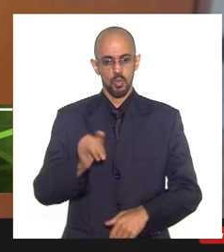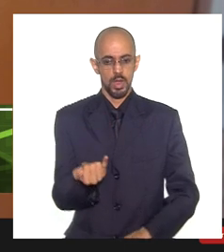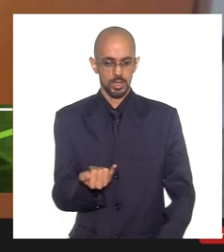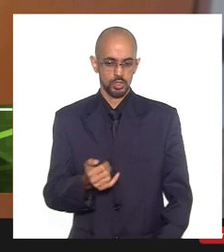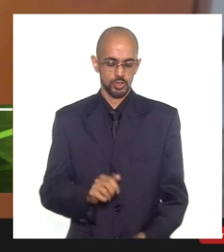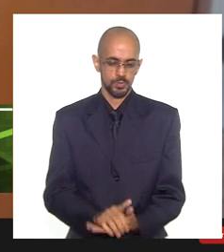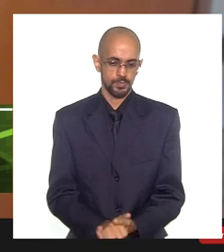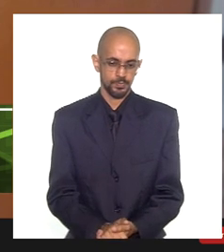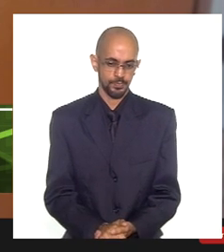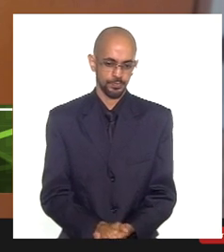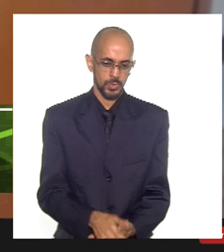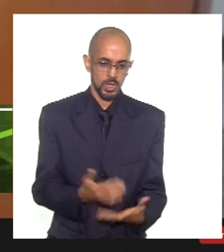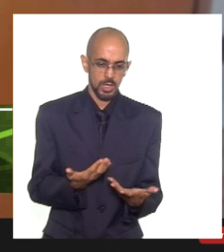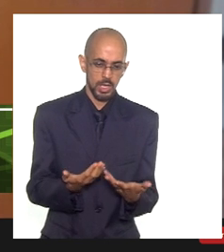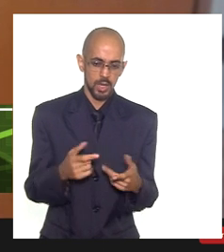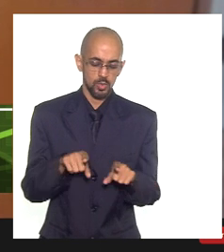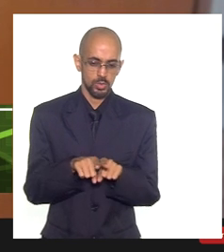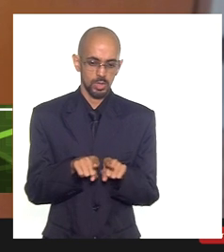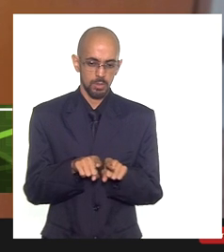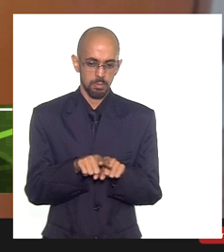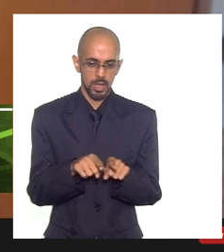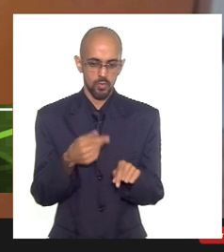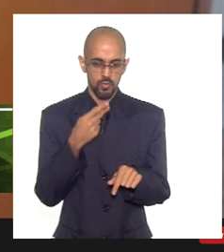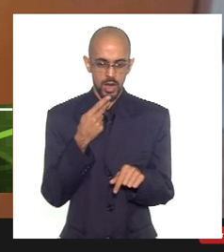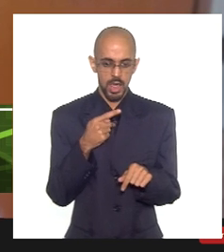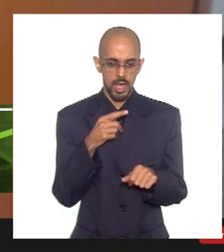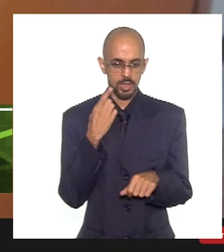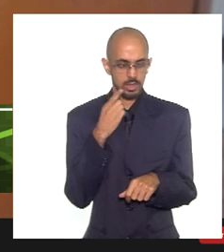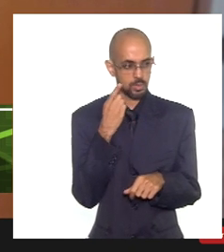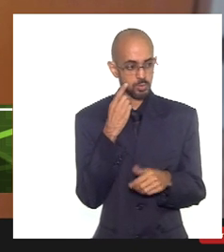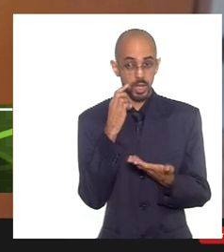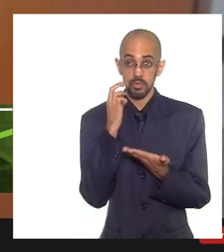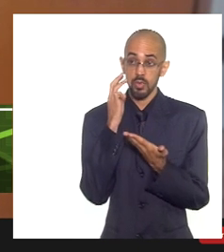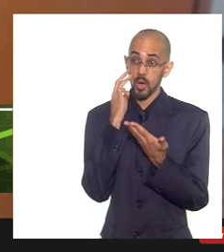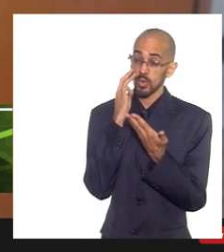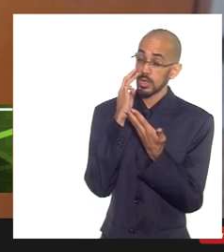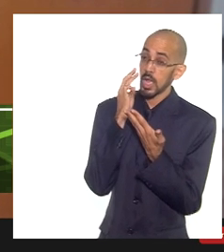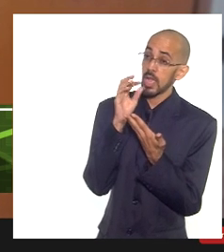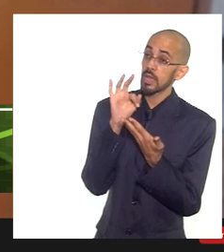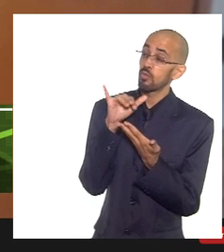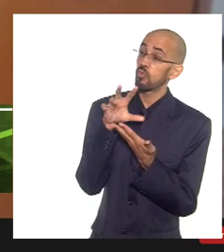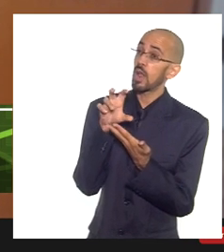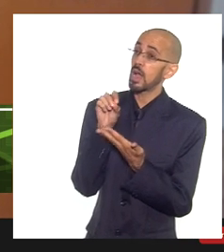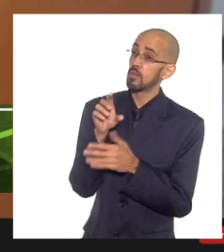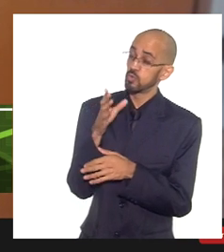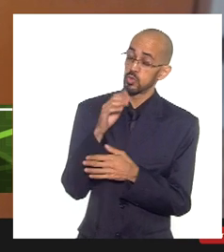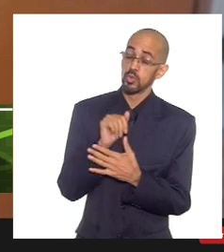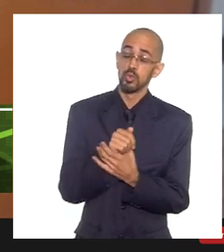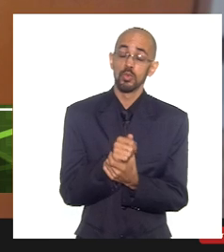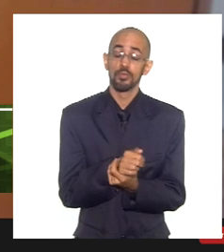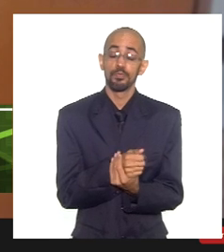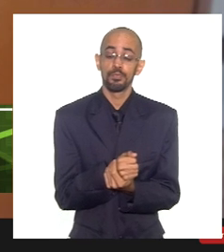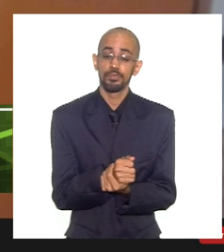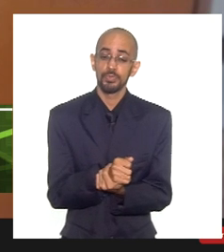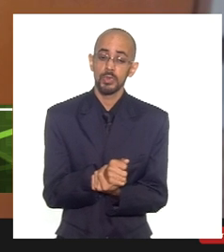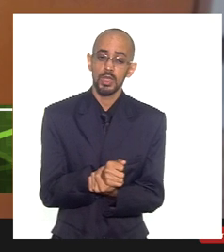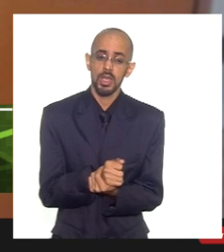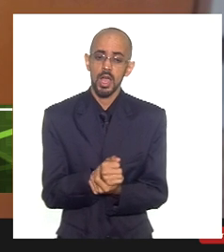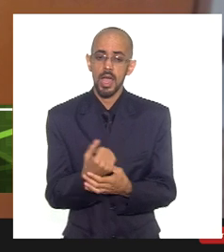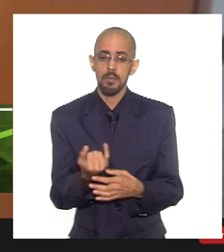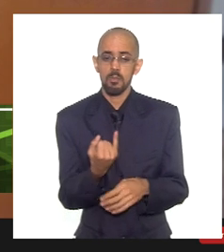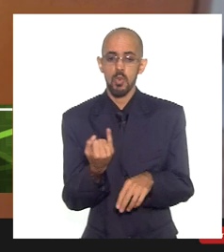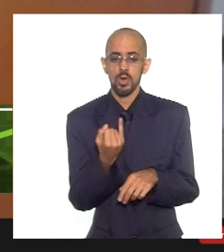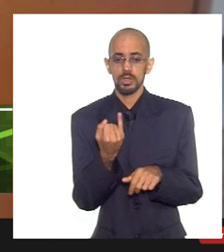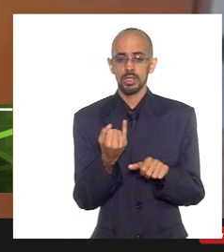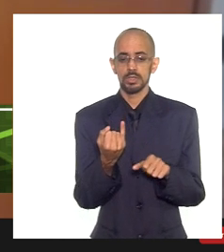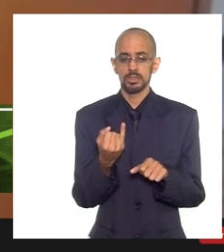enfatizar deputado Valdeck deputado Flávio a importância dessas